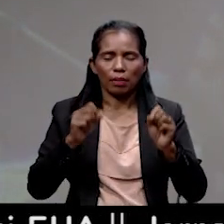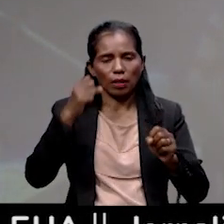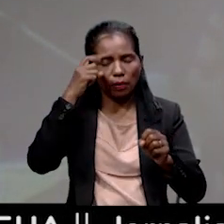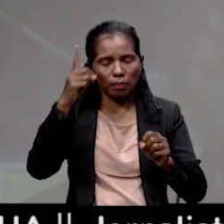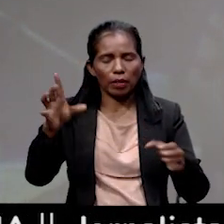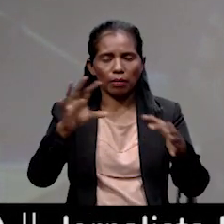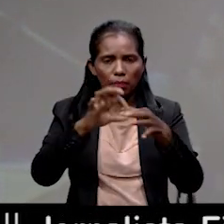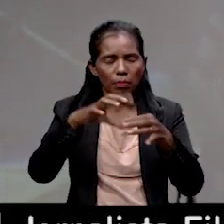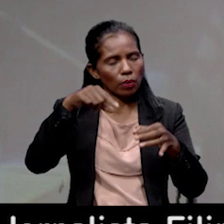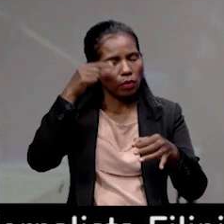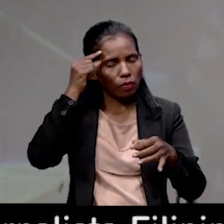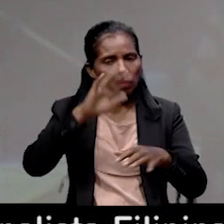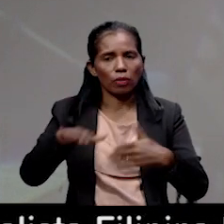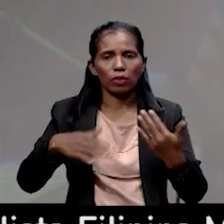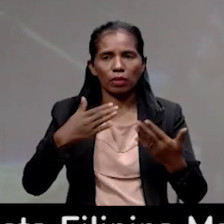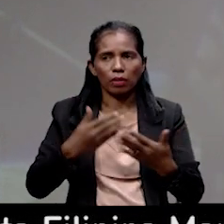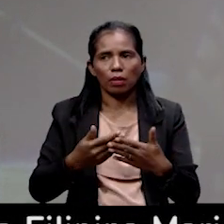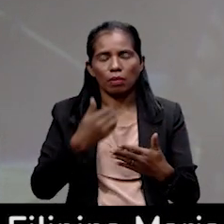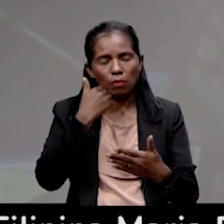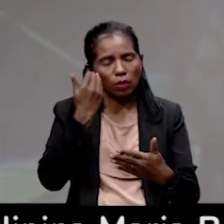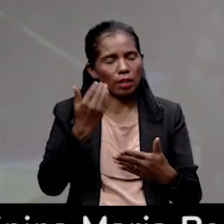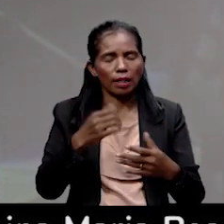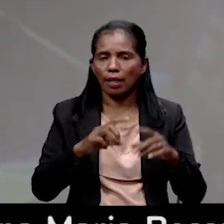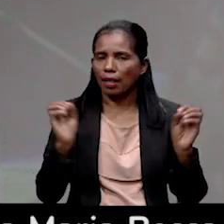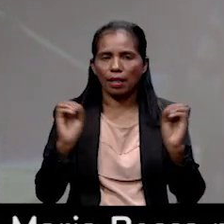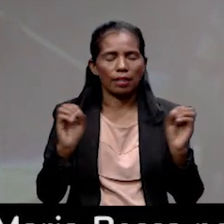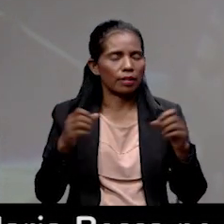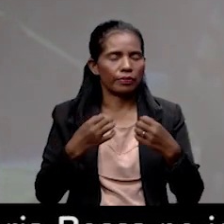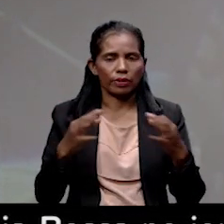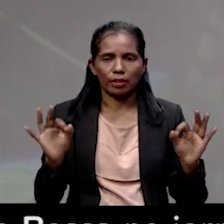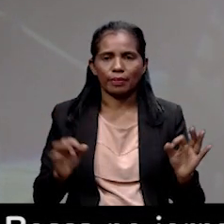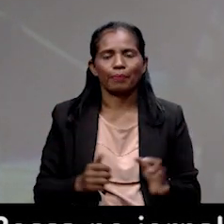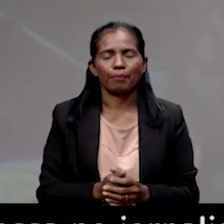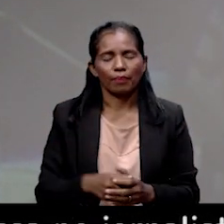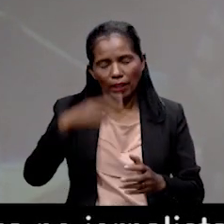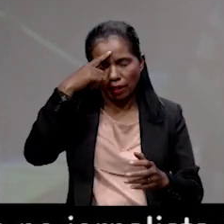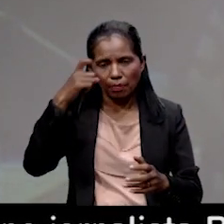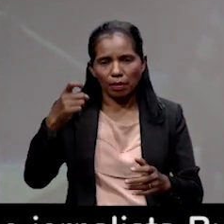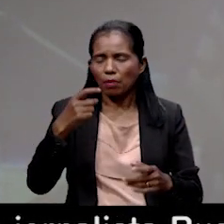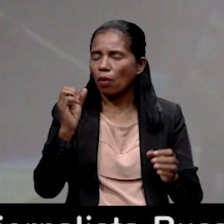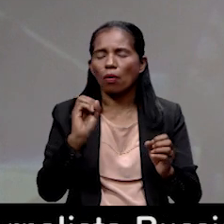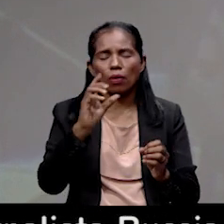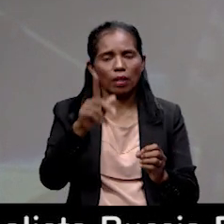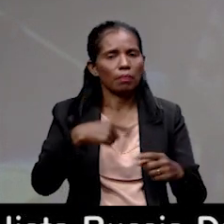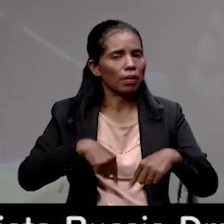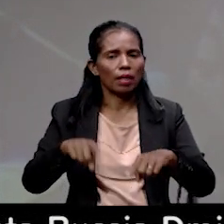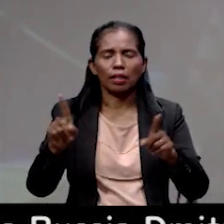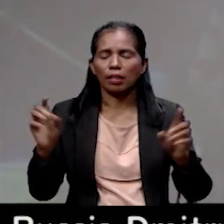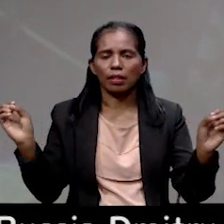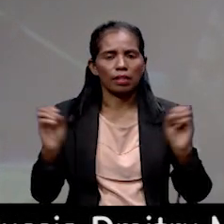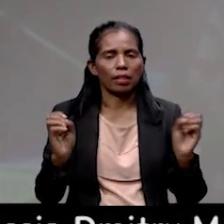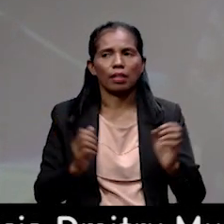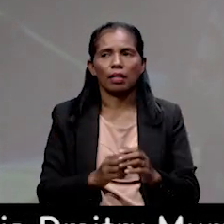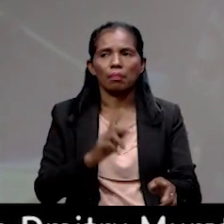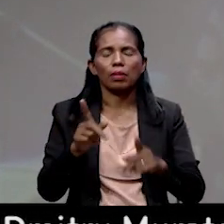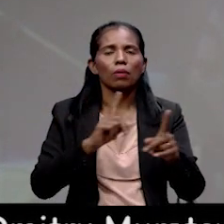do governo Sira, o atida moene cotidiana. Também não é mais badet, mas Sira não é lá importa. É mais